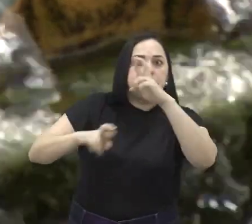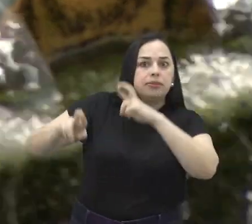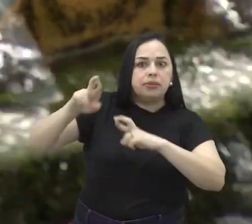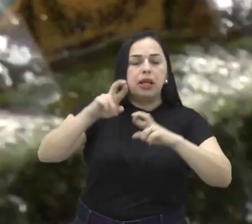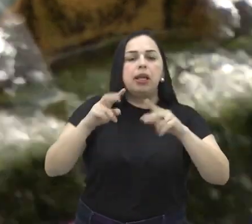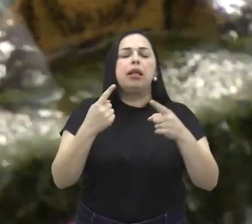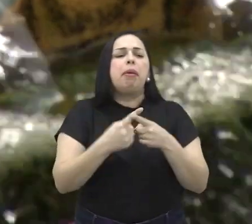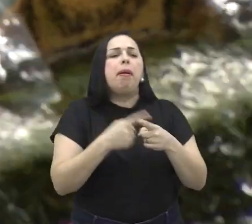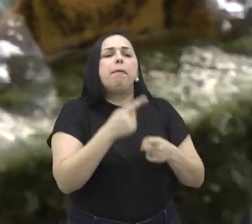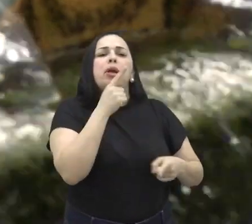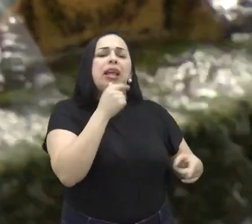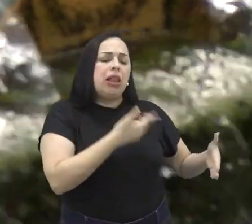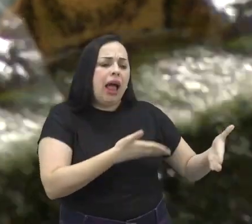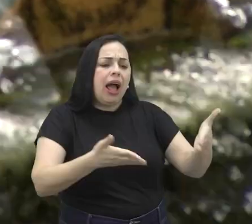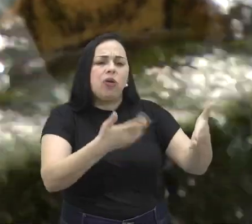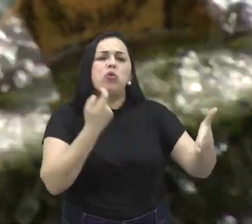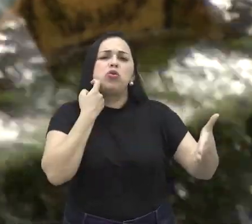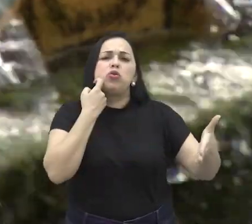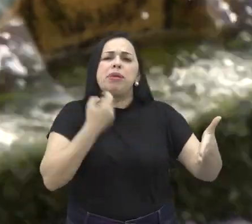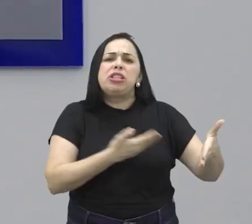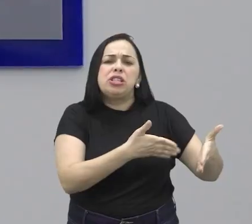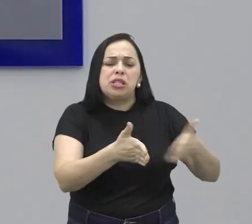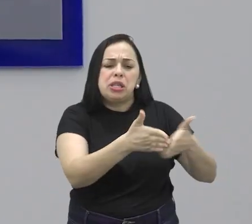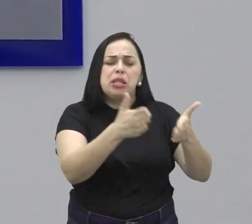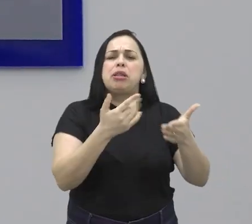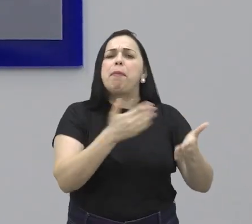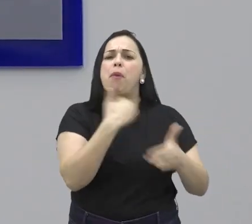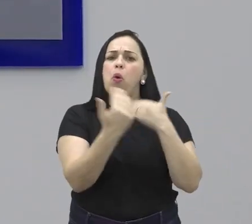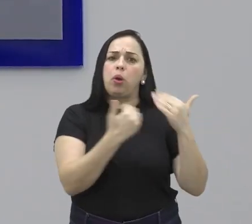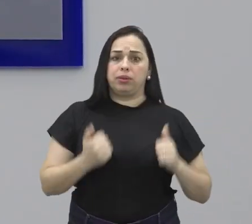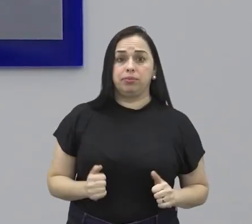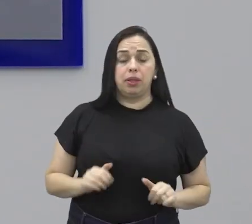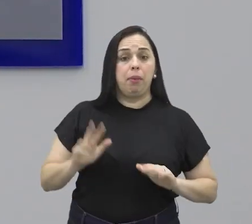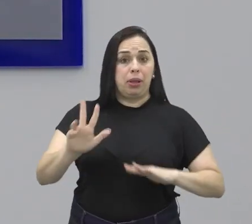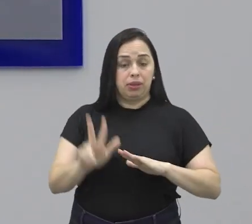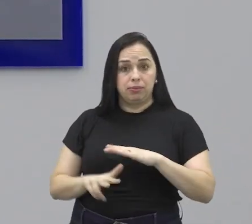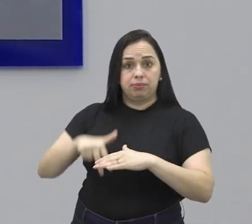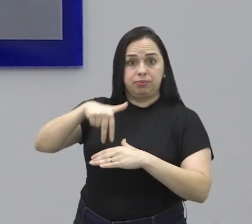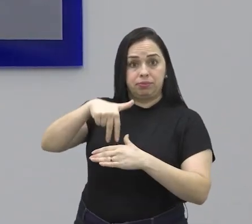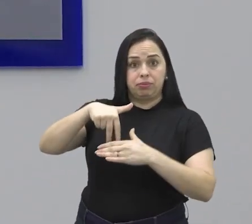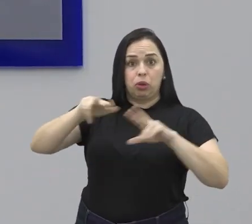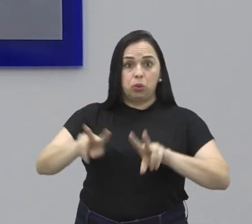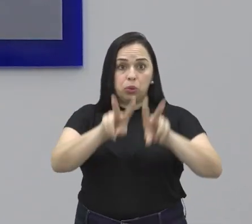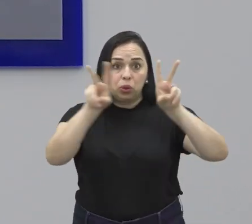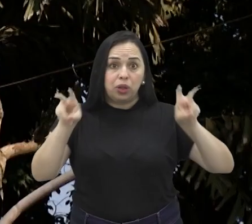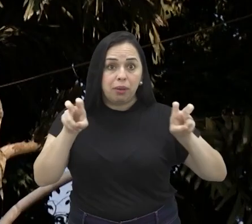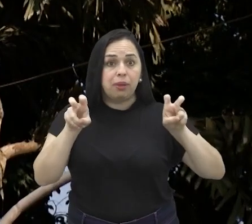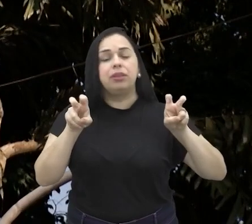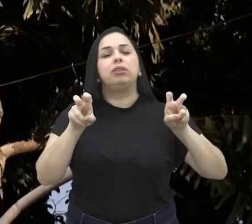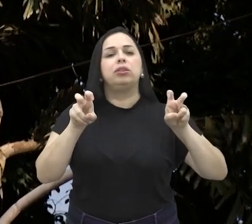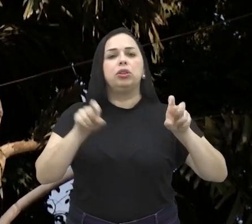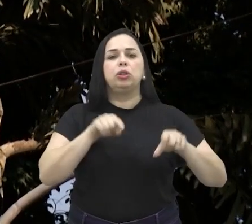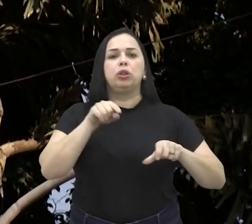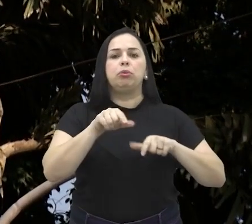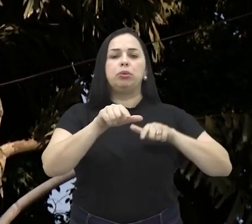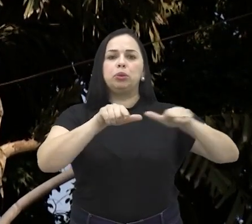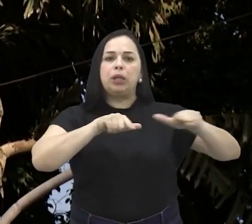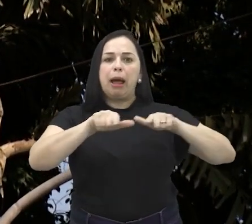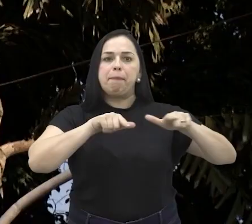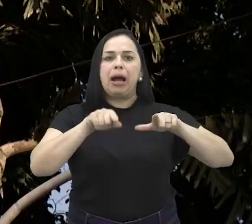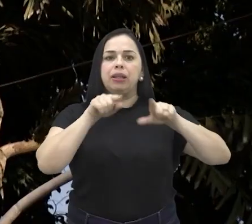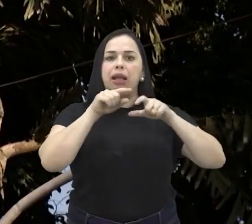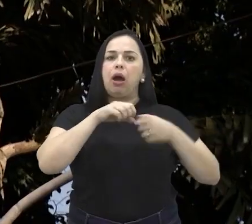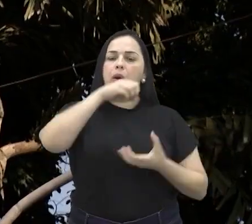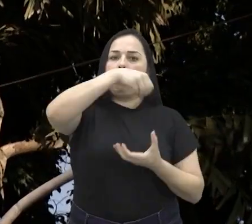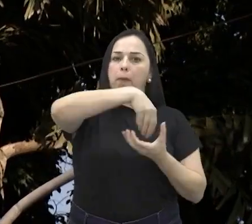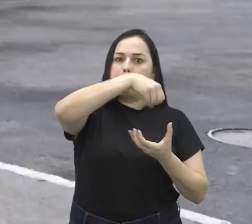de morte de peixes no Rio Paraíba do Sul. Na tribuna, os vereadores abordaram assuntos como as condições de trabalho dos